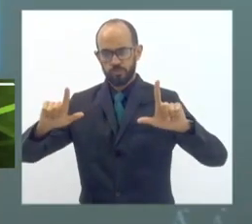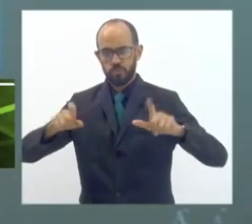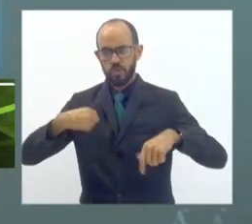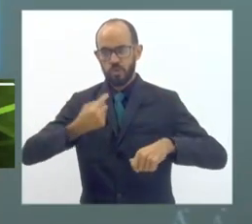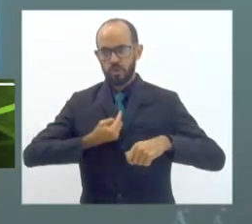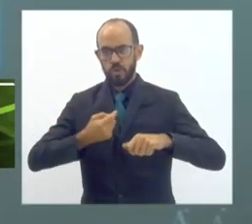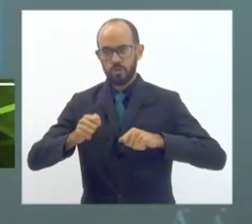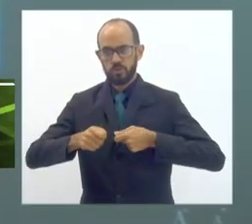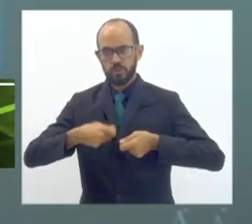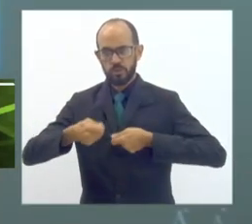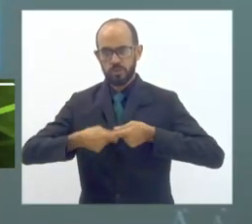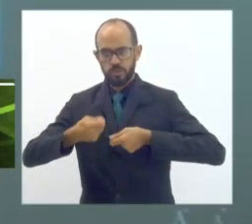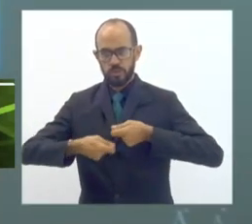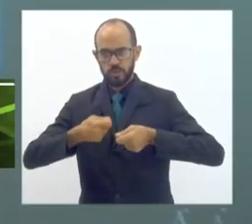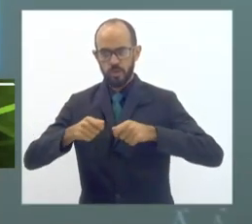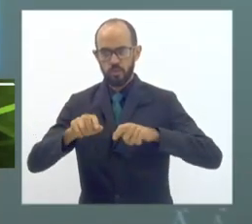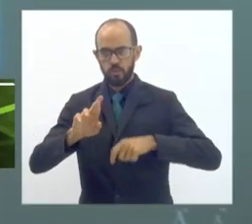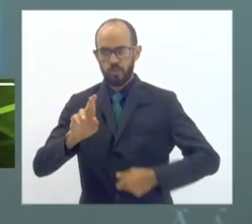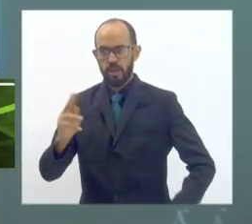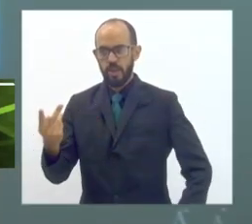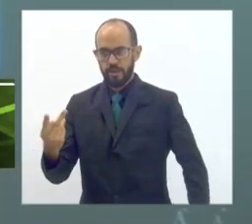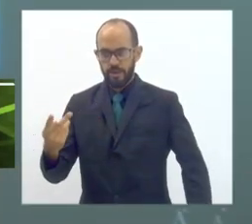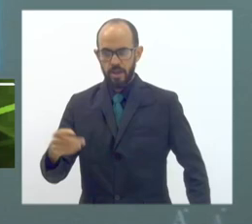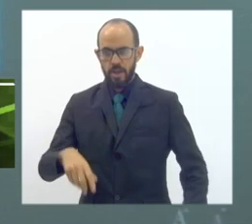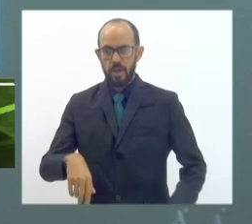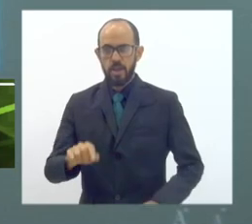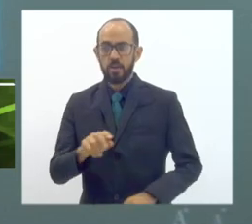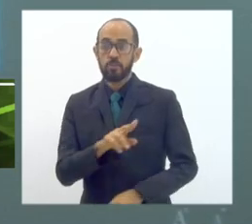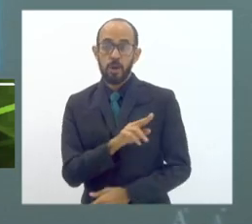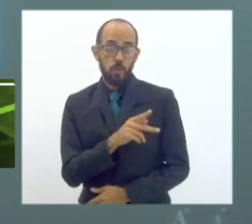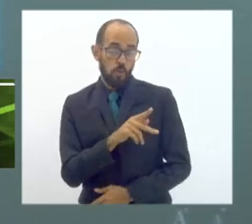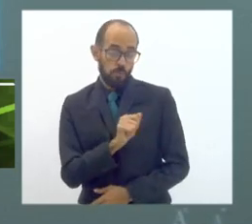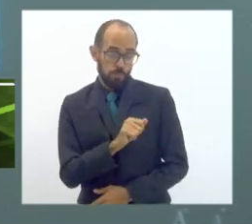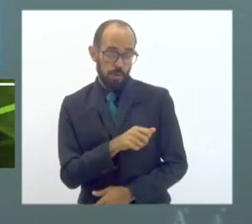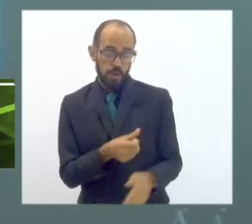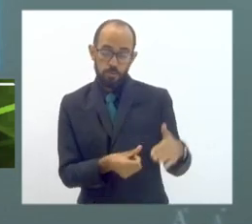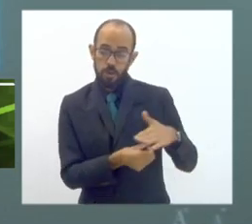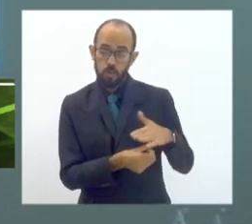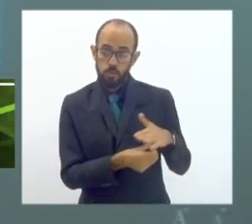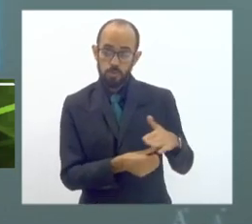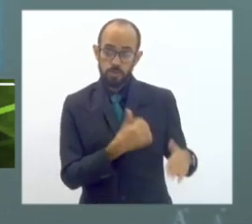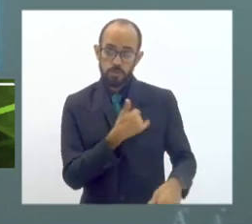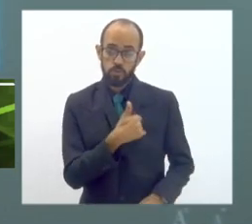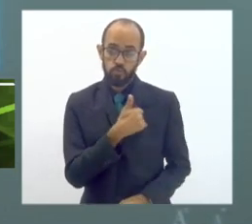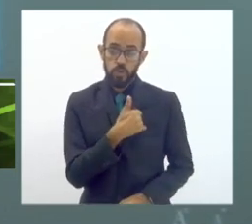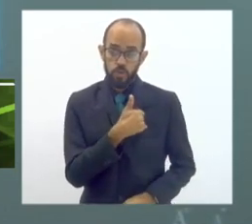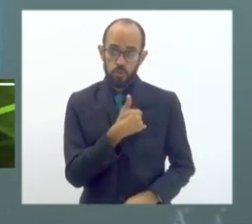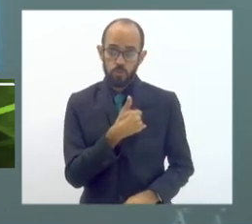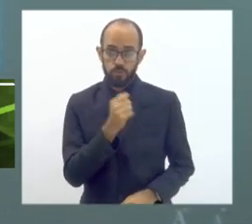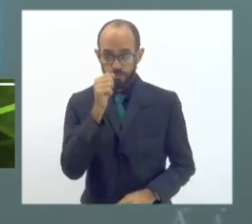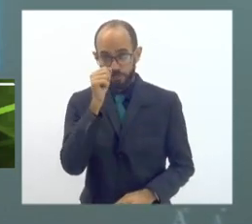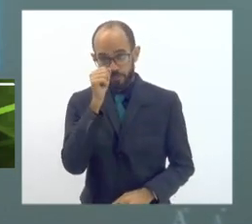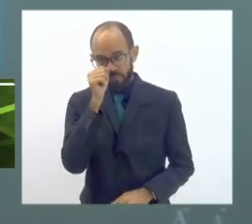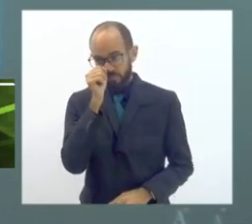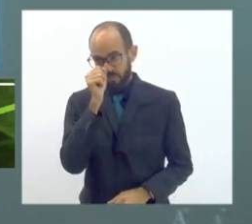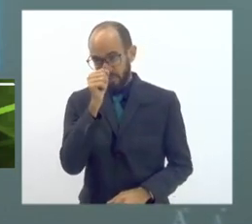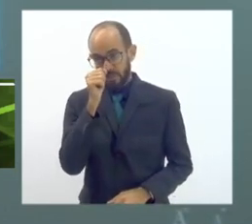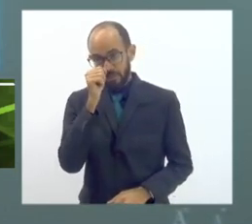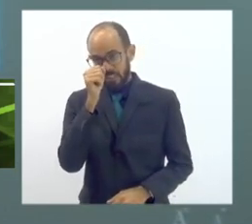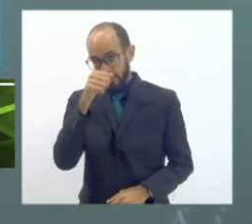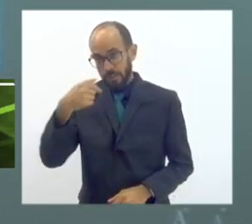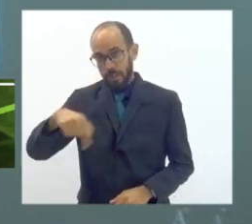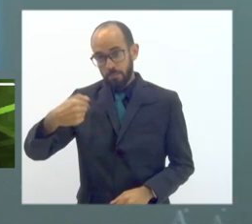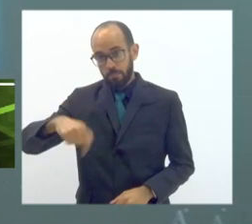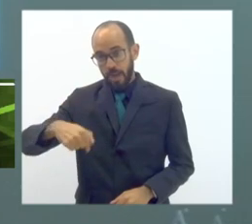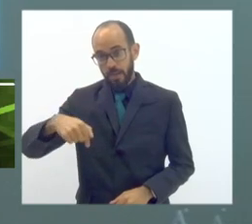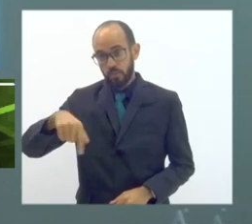gente faz a gestão numa UPA, em São João de Meriti. Base do SAMU de Queimados, de Nilópolis,